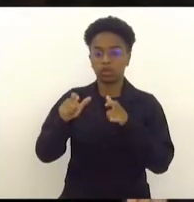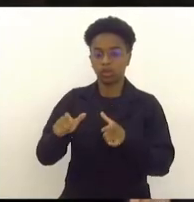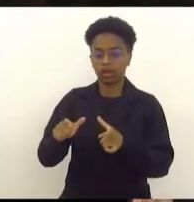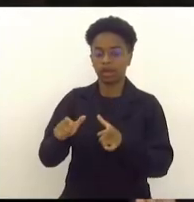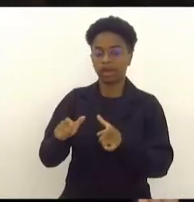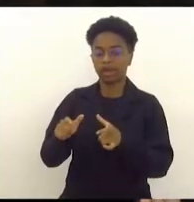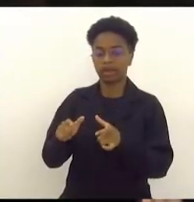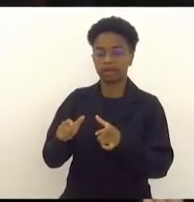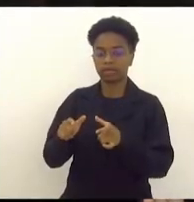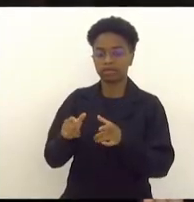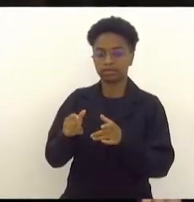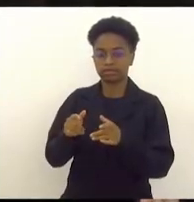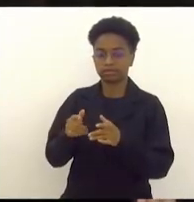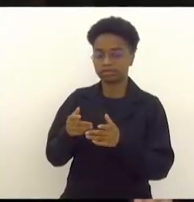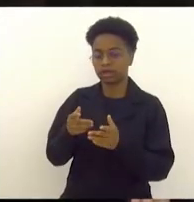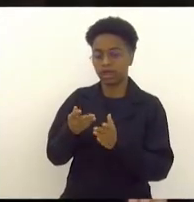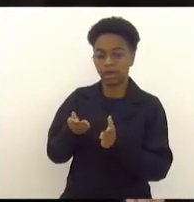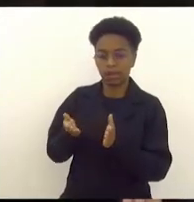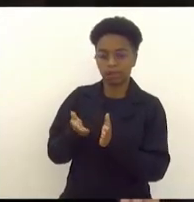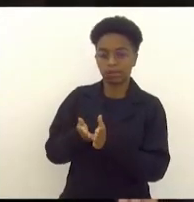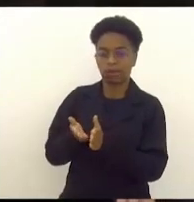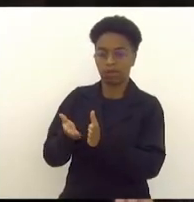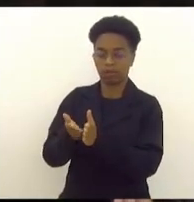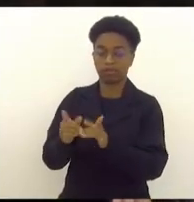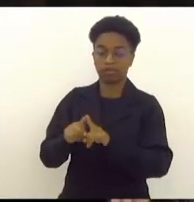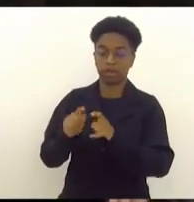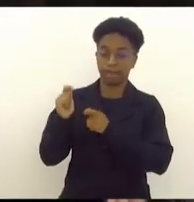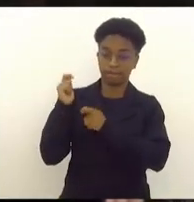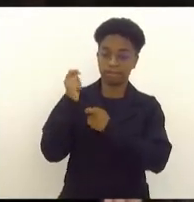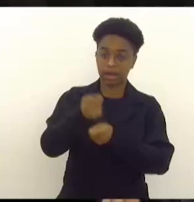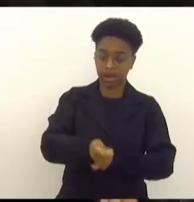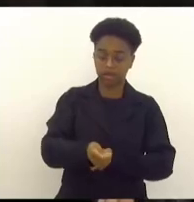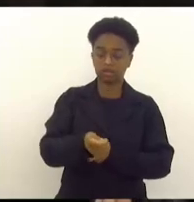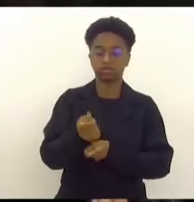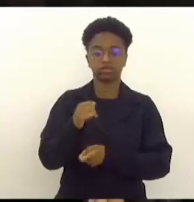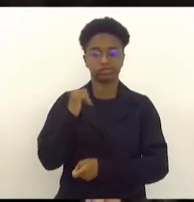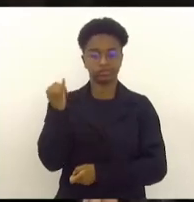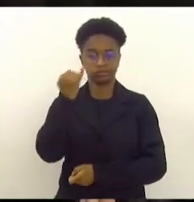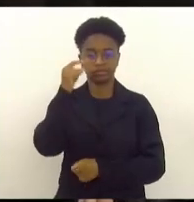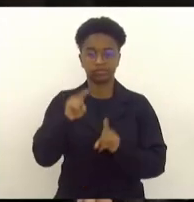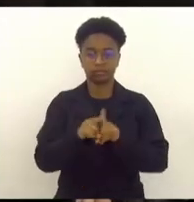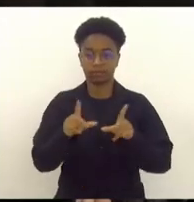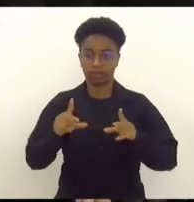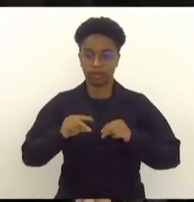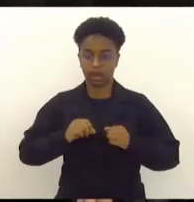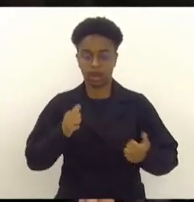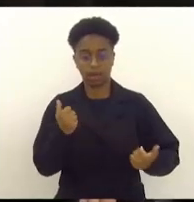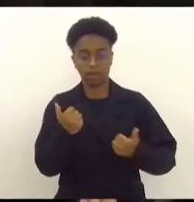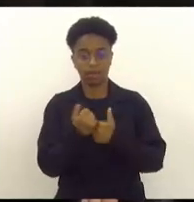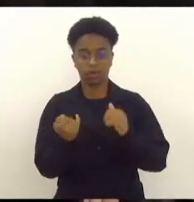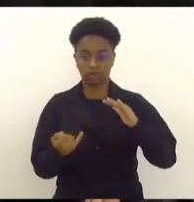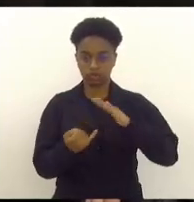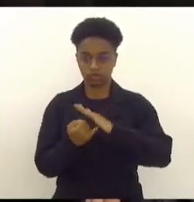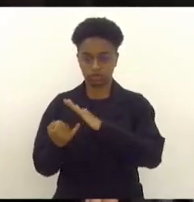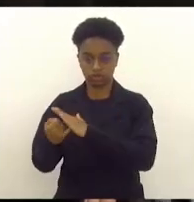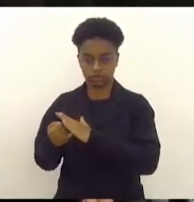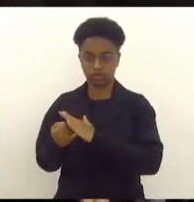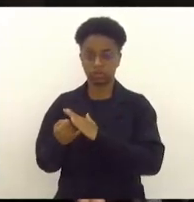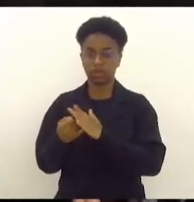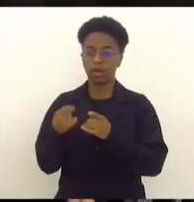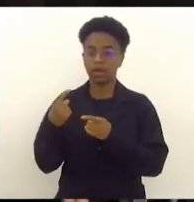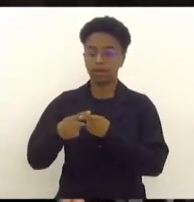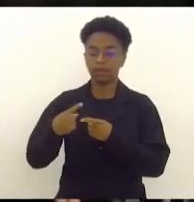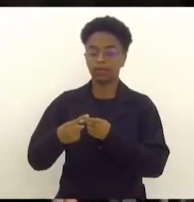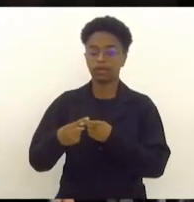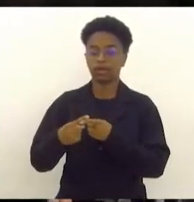pesca que é pujante mas que merece todo o apoio institucional para que ela possa